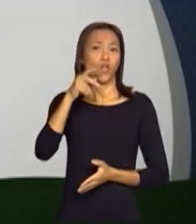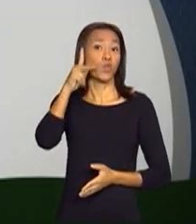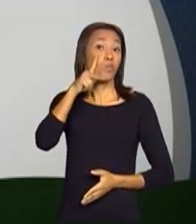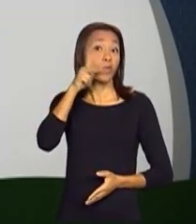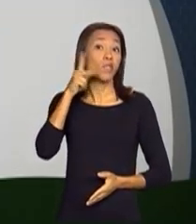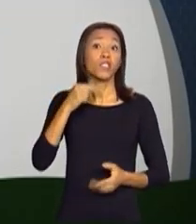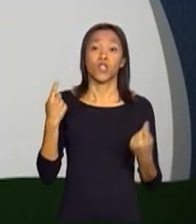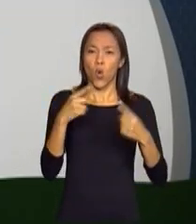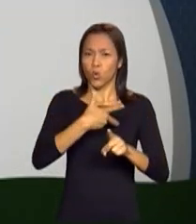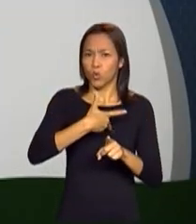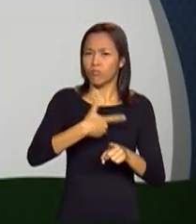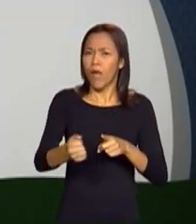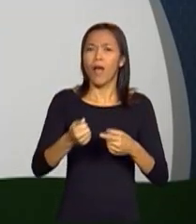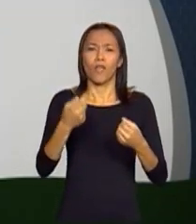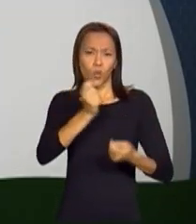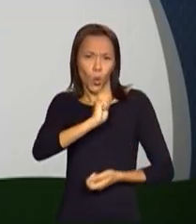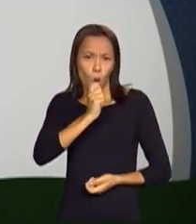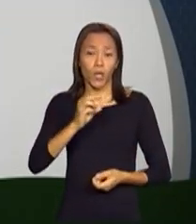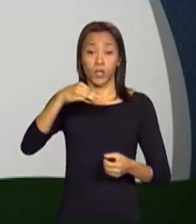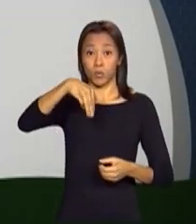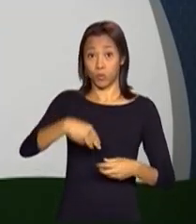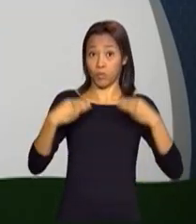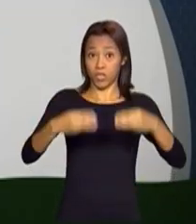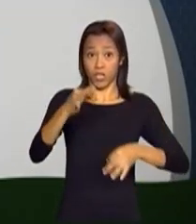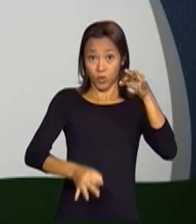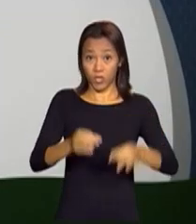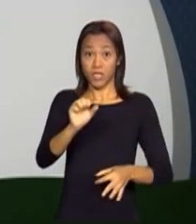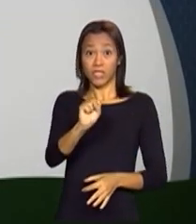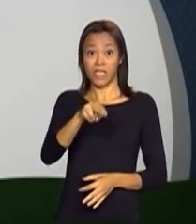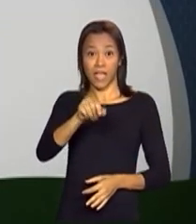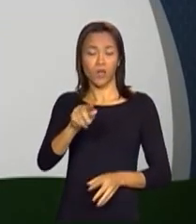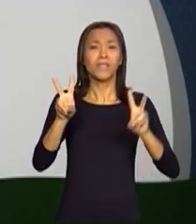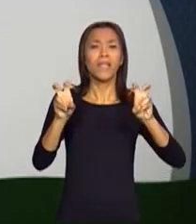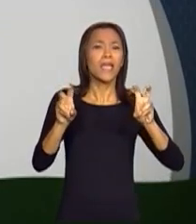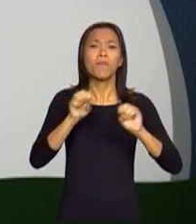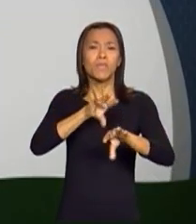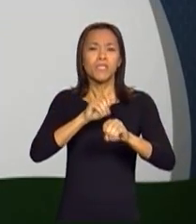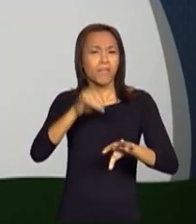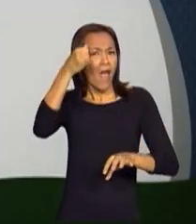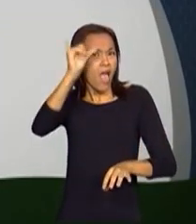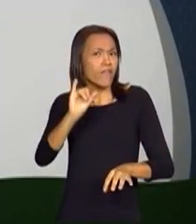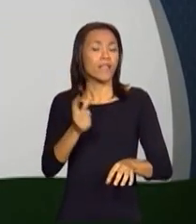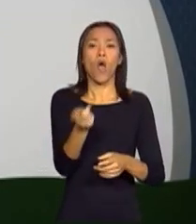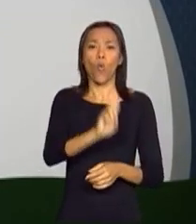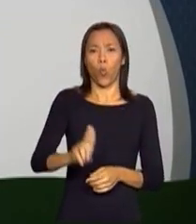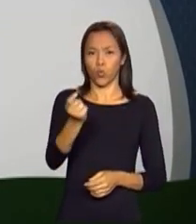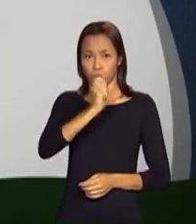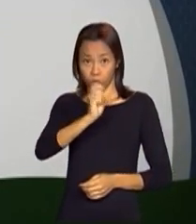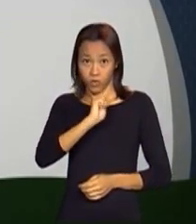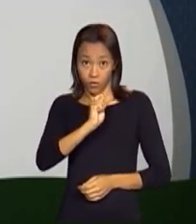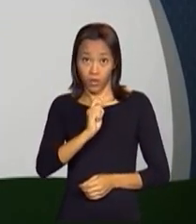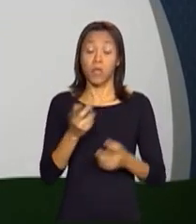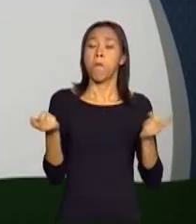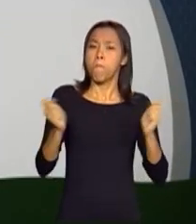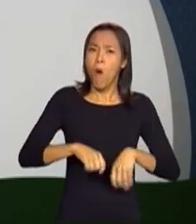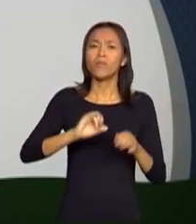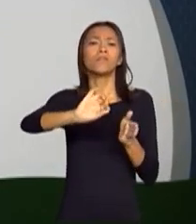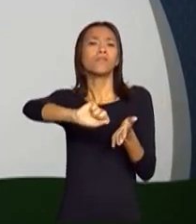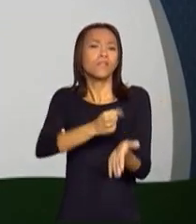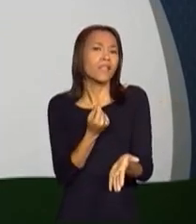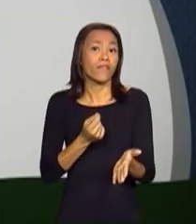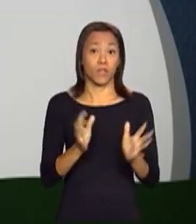sobre Drogas do Ministério da Justiça, a SENAD. O tema é a educação na prevenção ao uso de drogas. Podem se